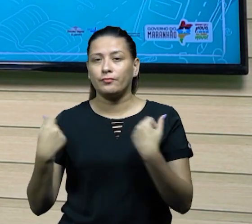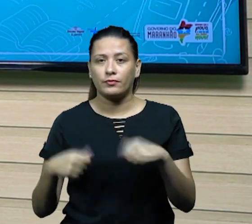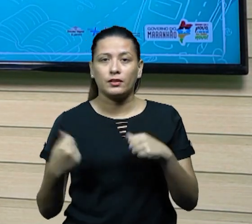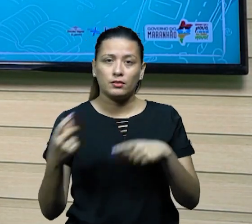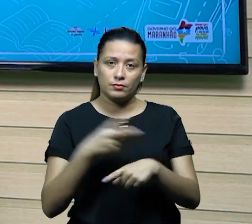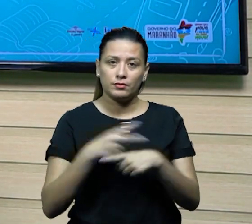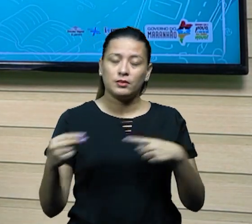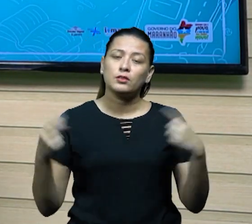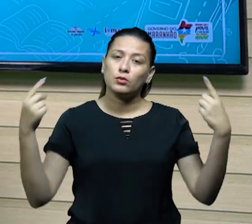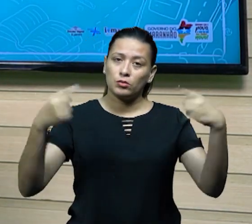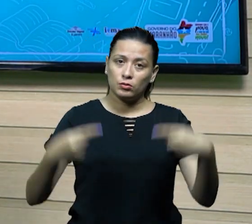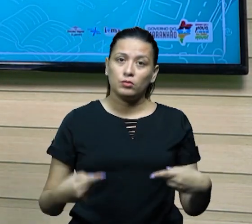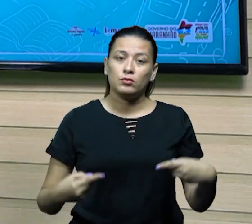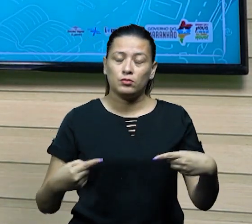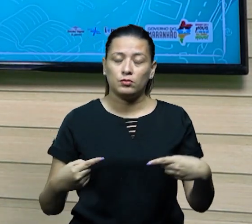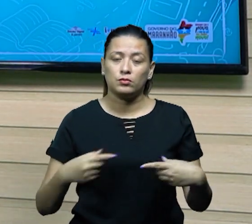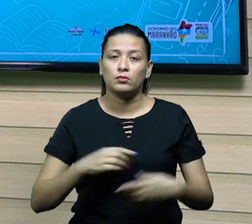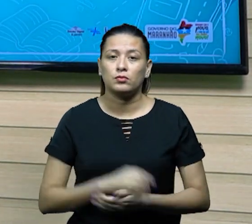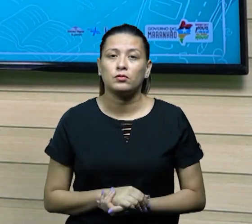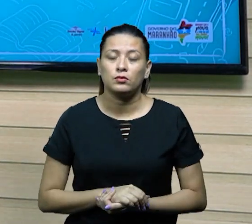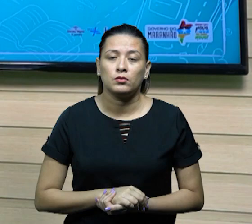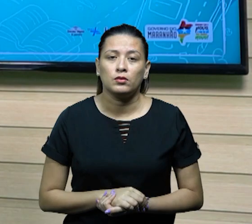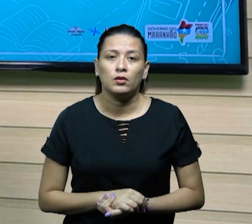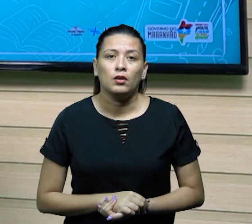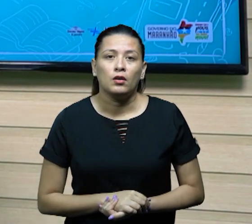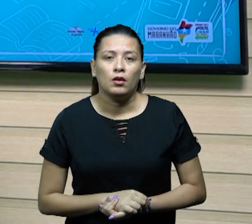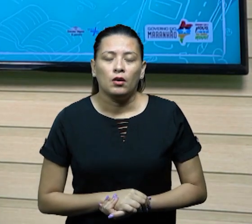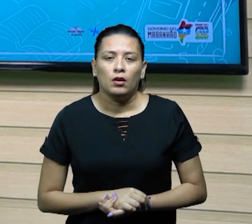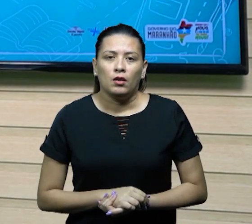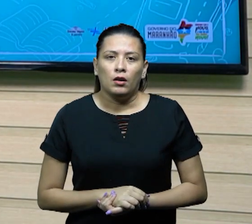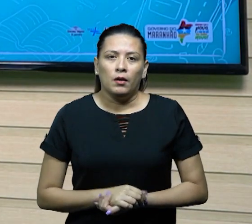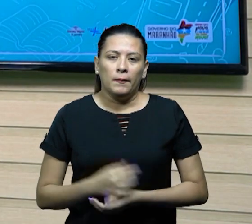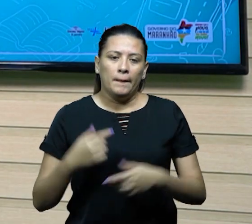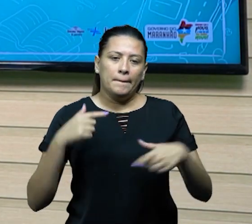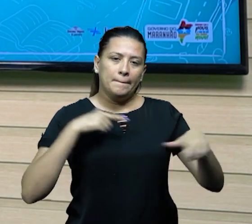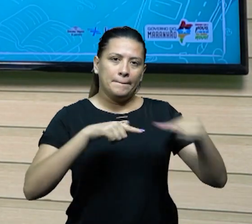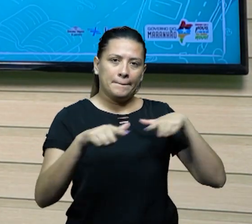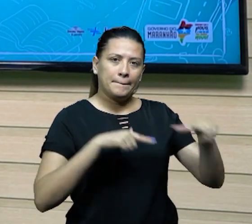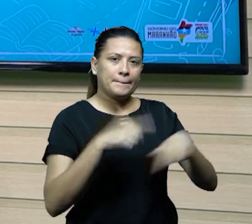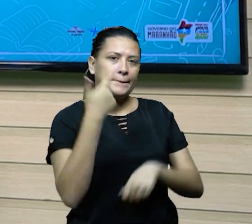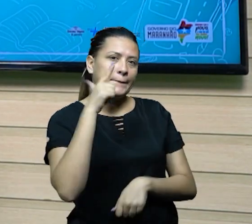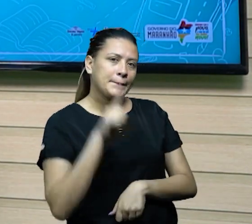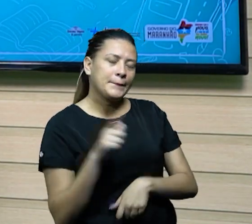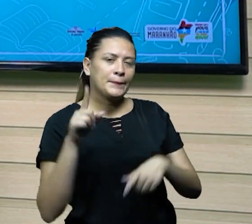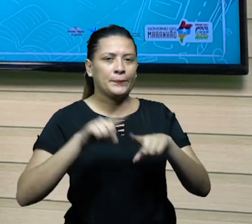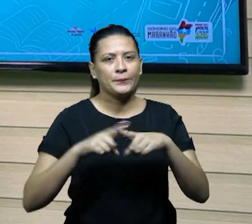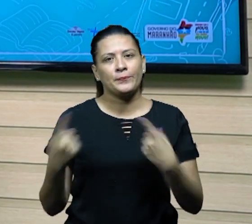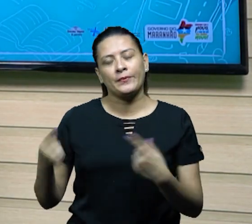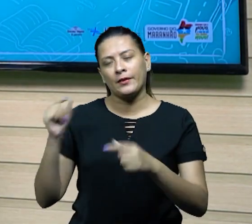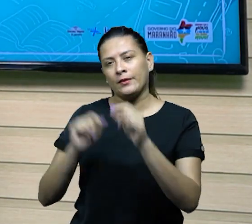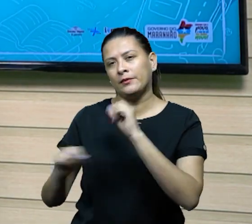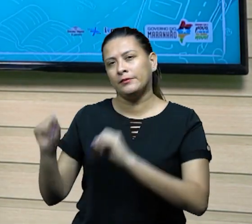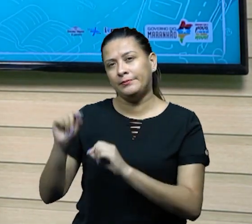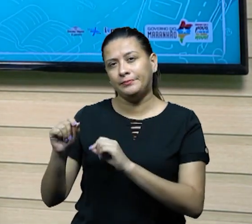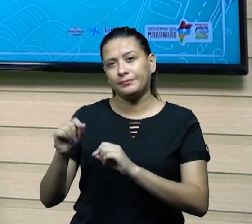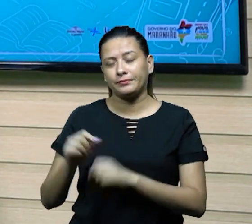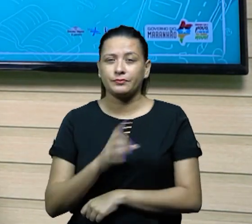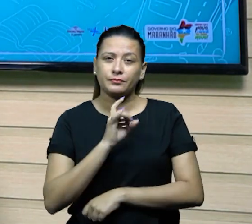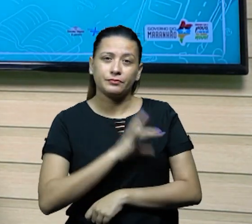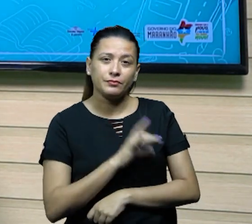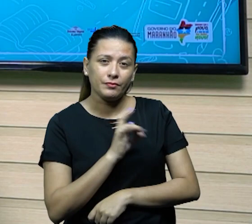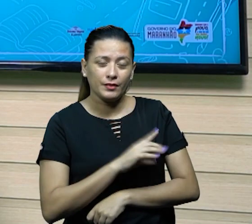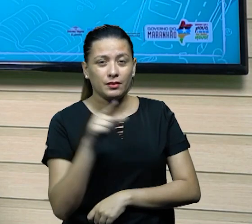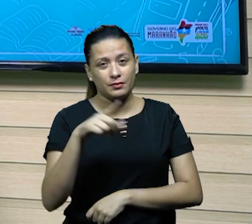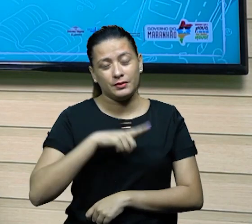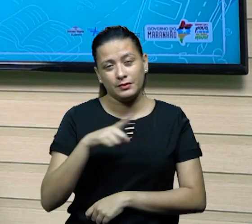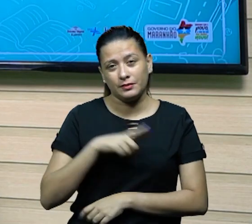tem que vencer o seu concorrente que às vezes está dentro de si próprio, um medo que você tem, algo que você acha que não vai conseguir desenvolver. Então